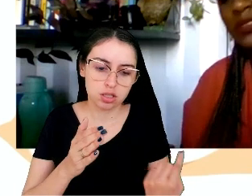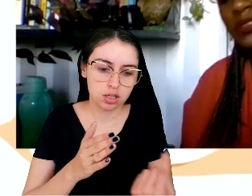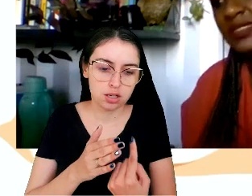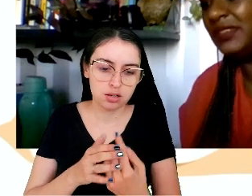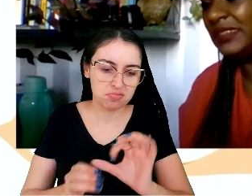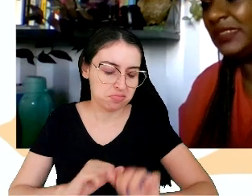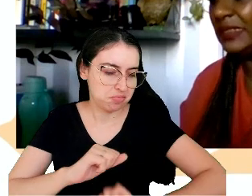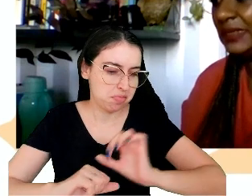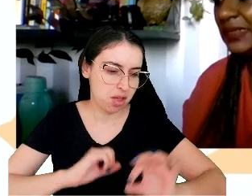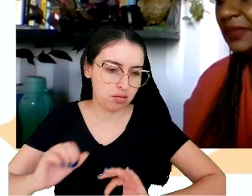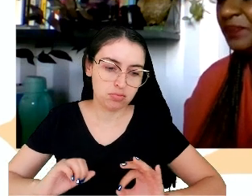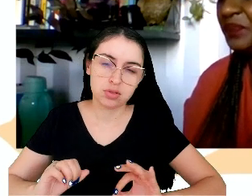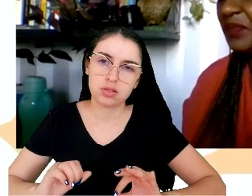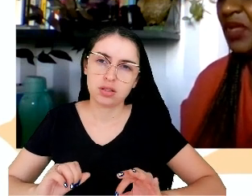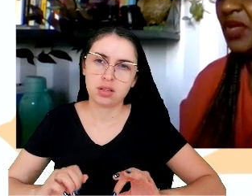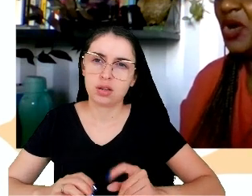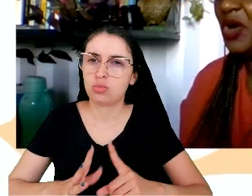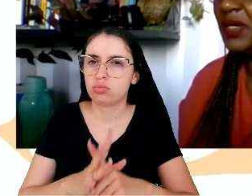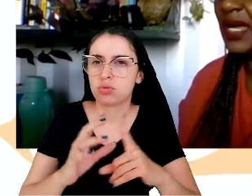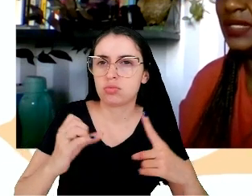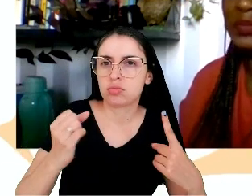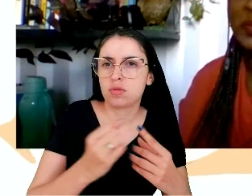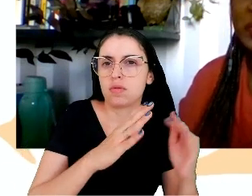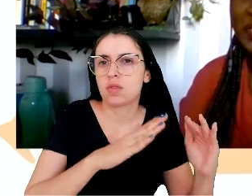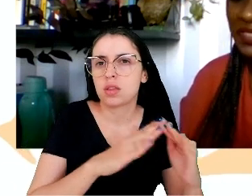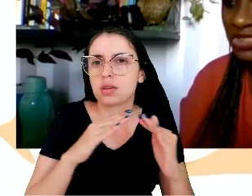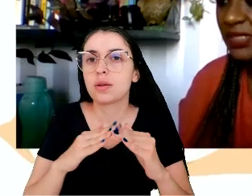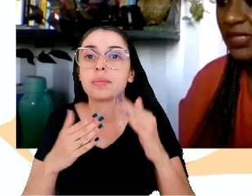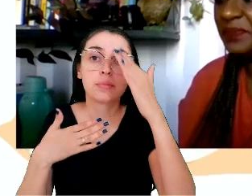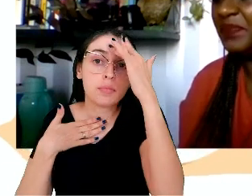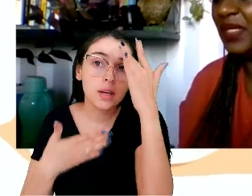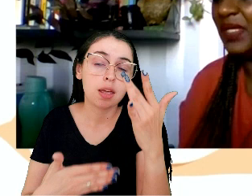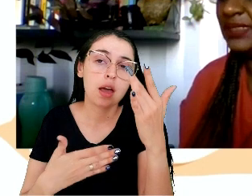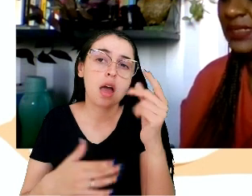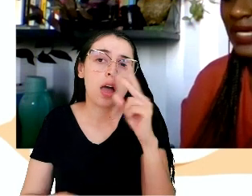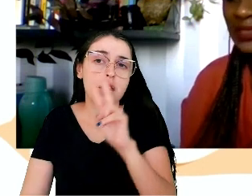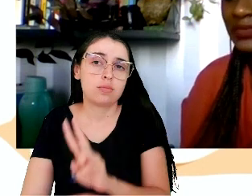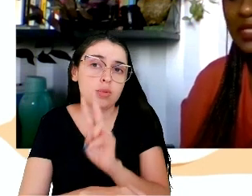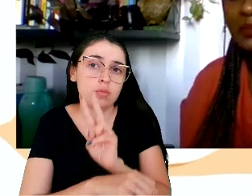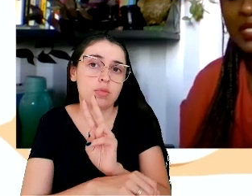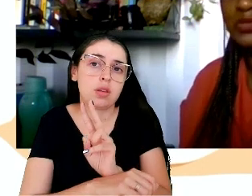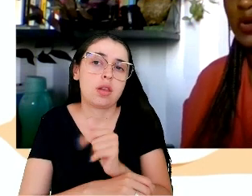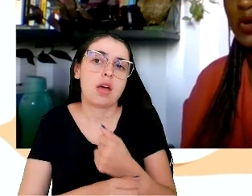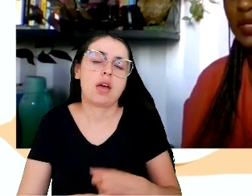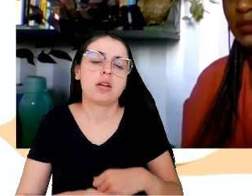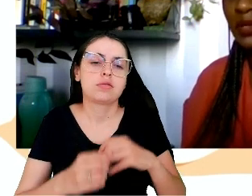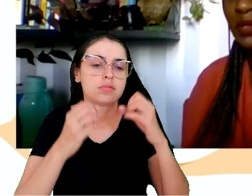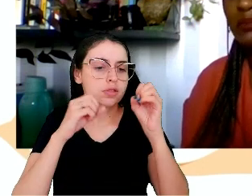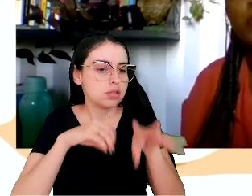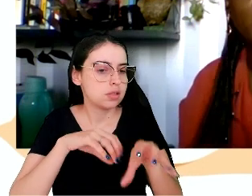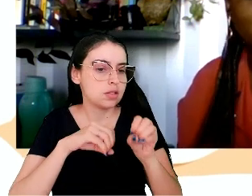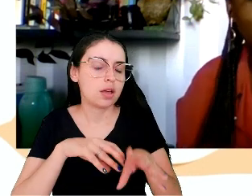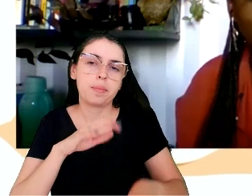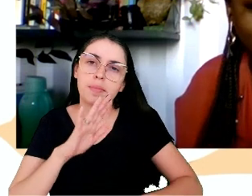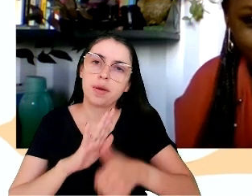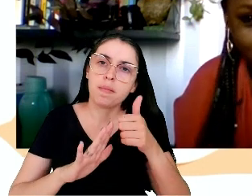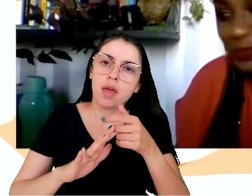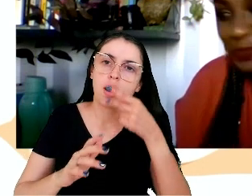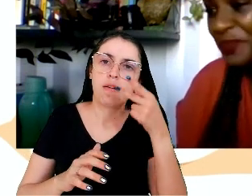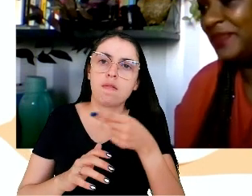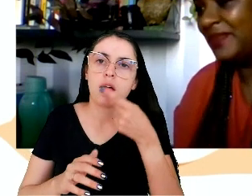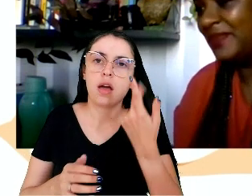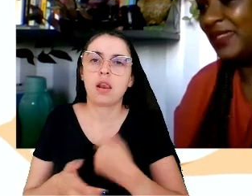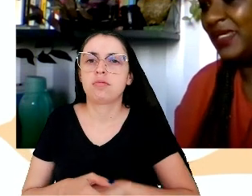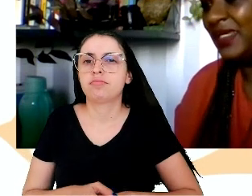bagunçar outra vizinhança. Obrigada por me proteger e ensinar a não ter medo de homem, porque é tudo